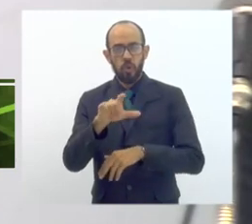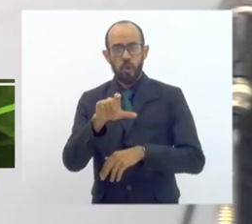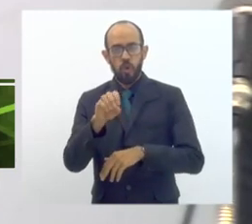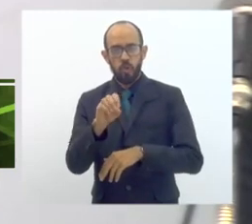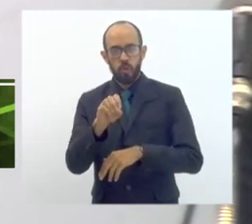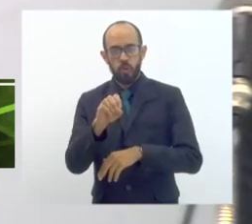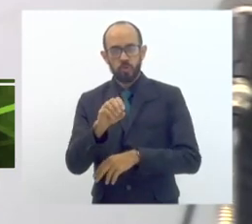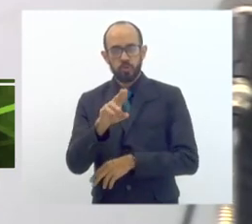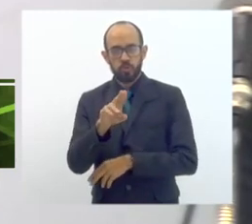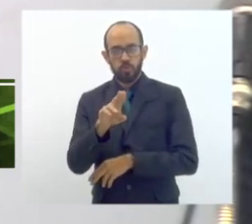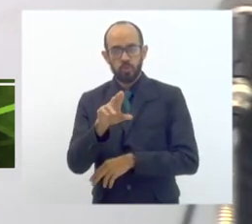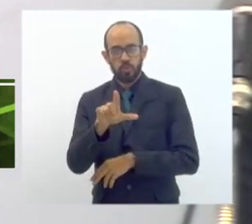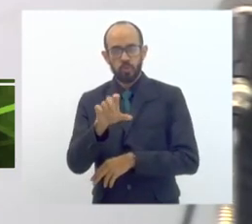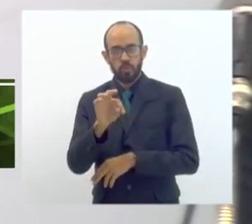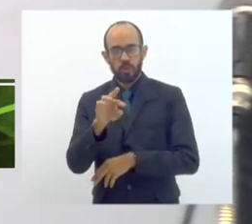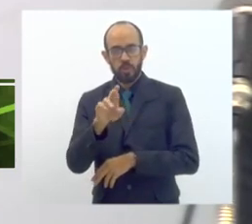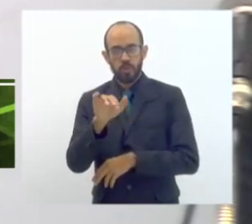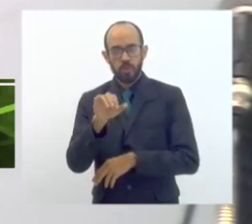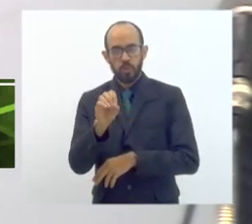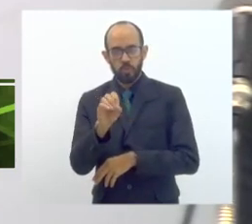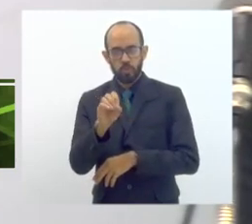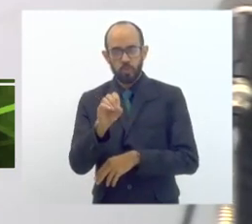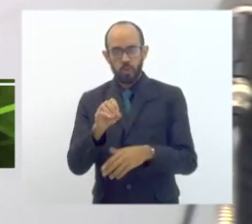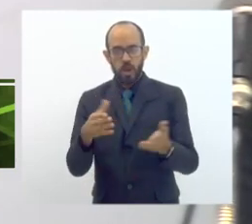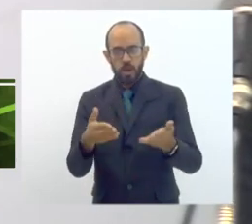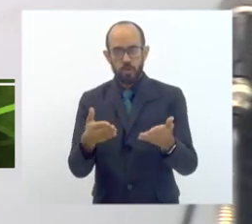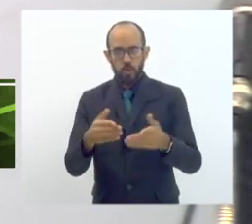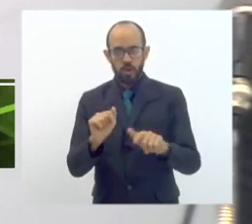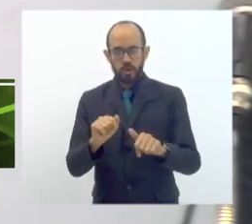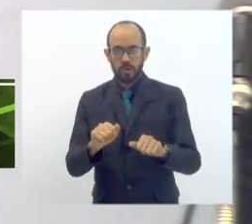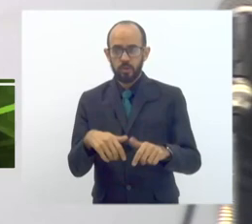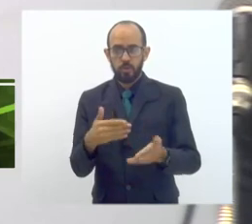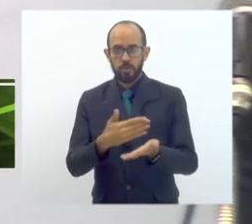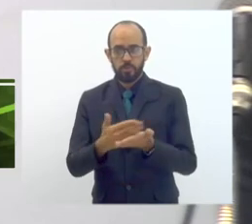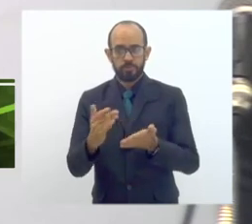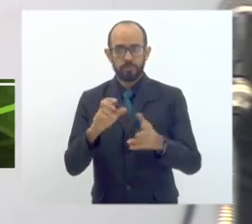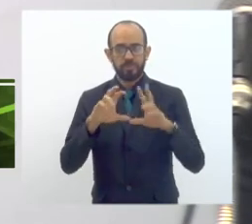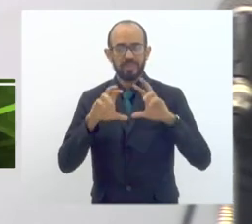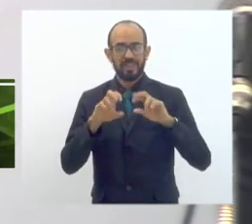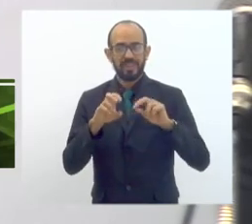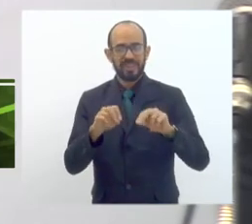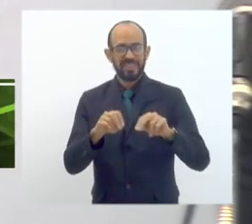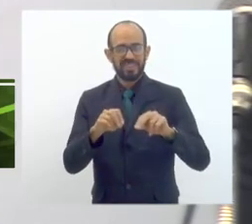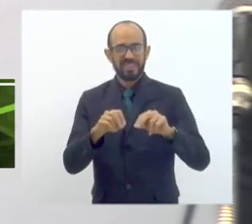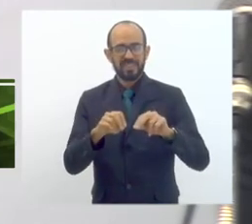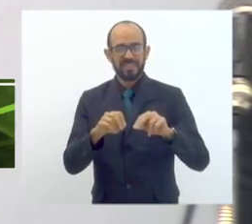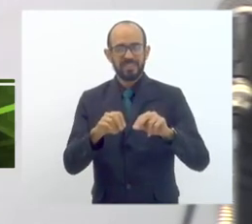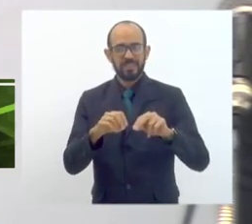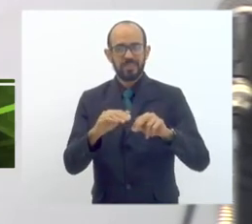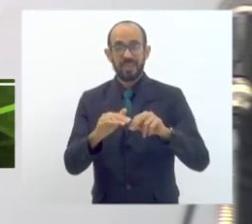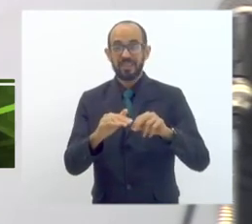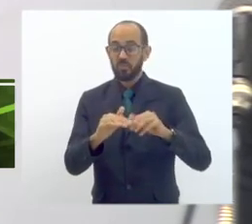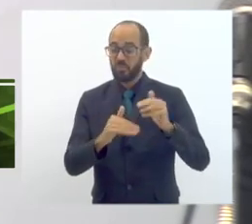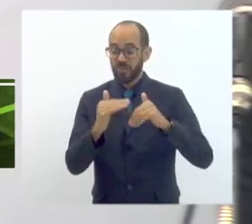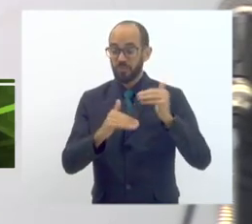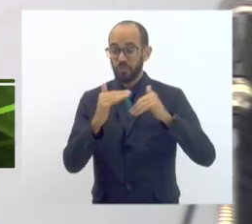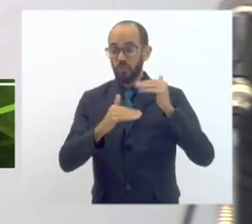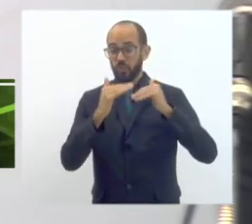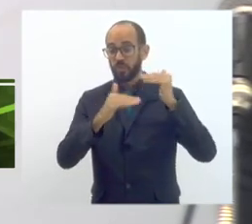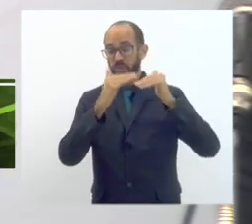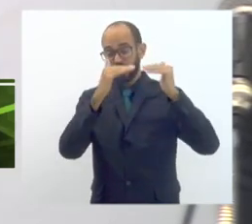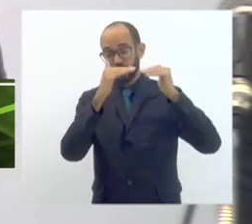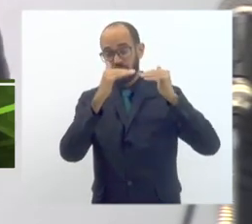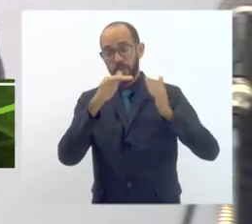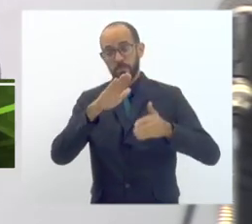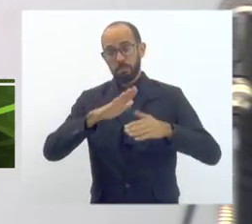agora o conjunto de diagnósticos de cânceres avançados, que são mais